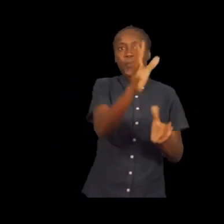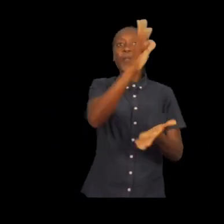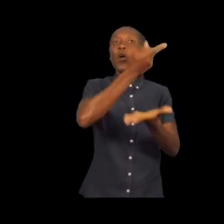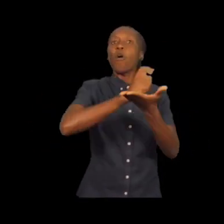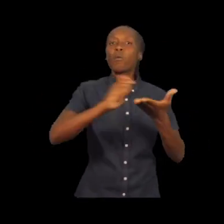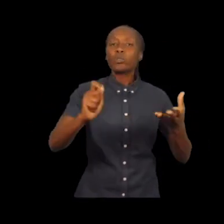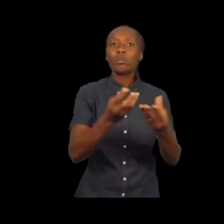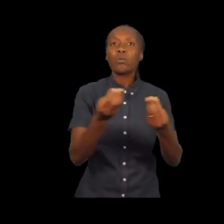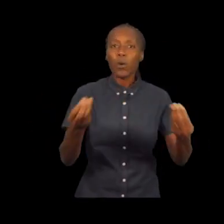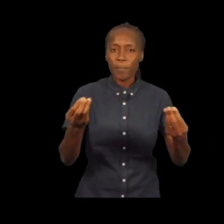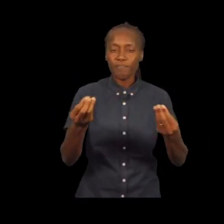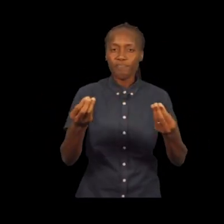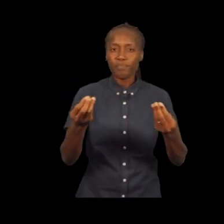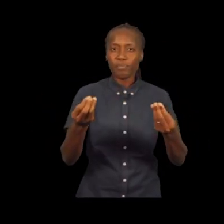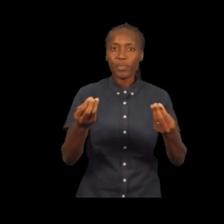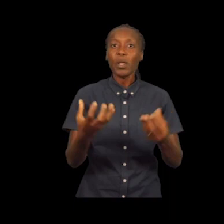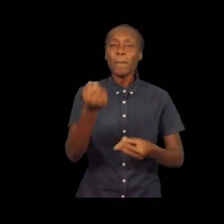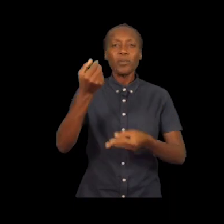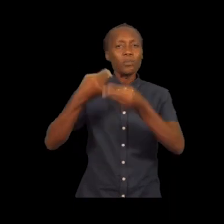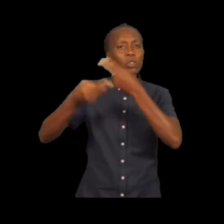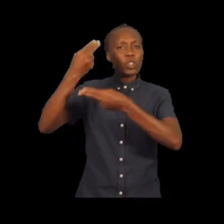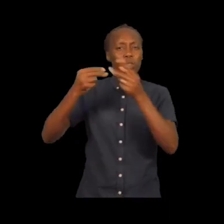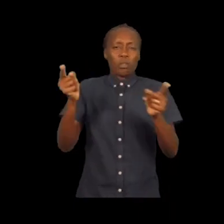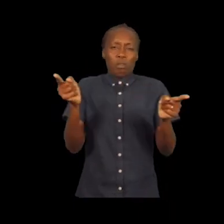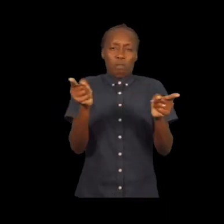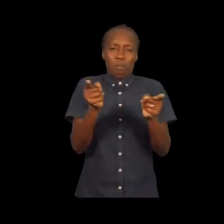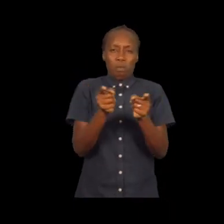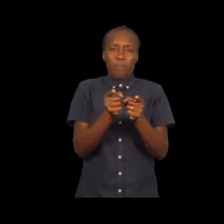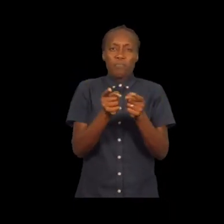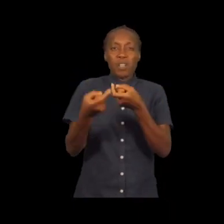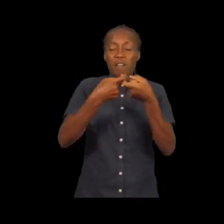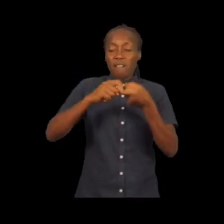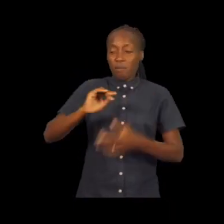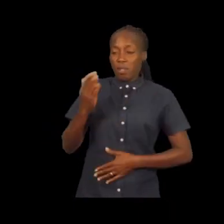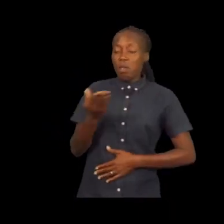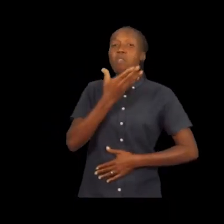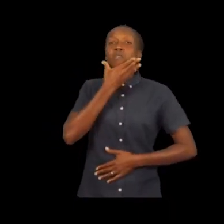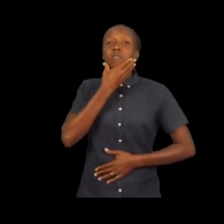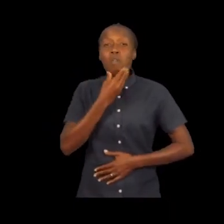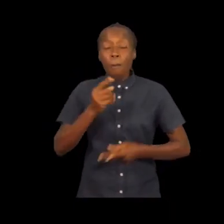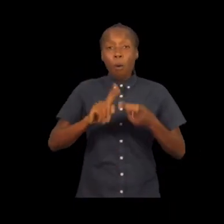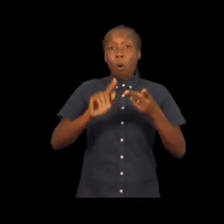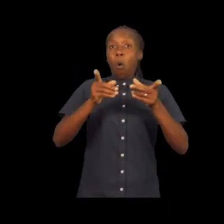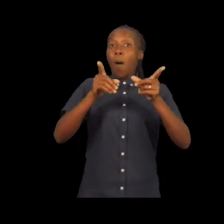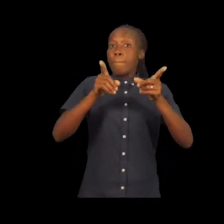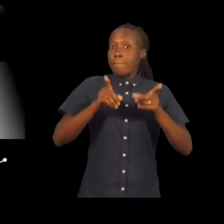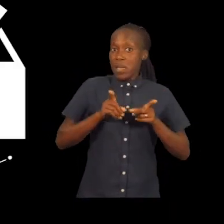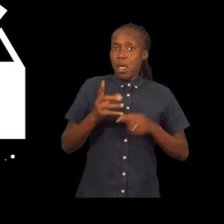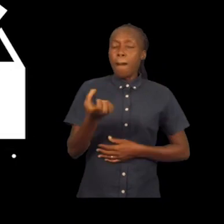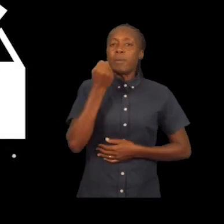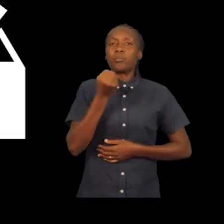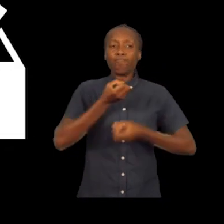a filha podia ter denunciado usando a caixa de reclamações da escola onde é que está